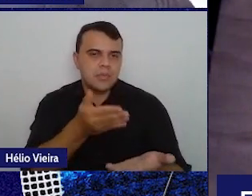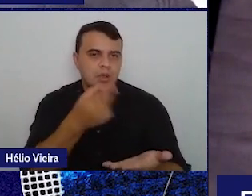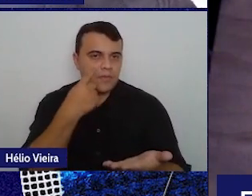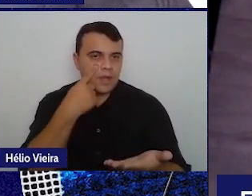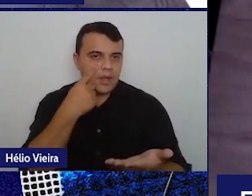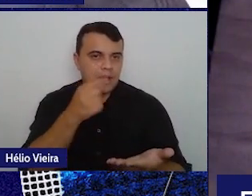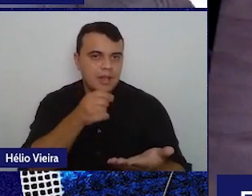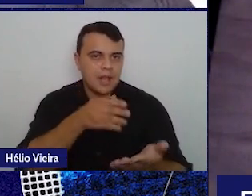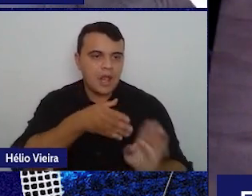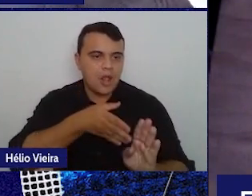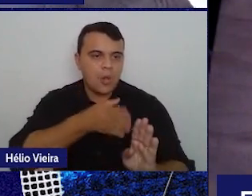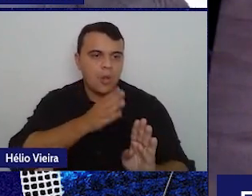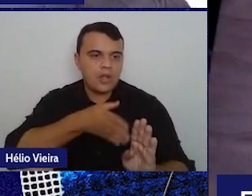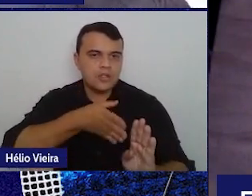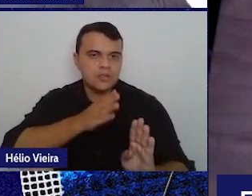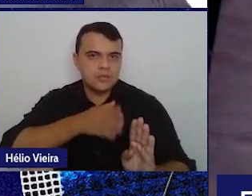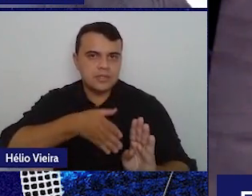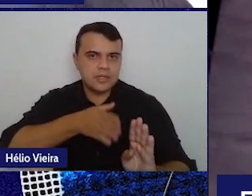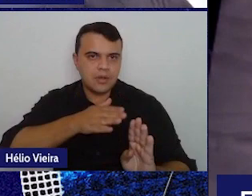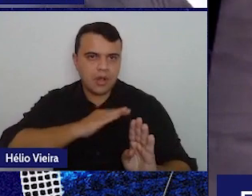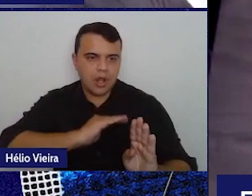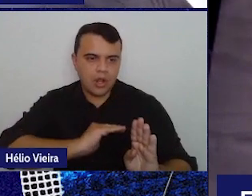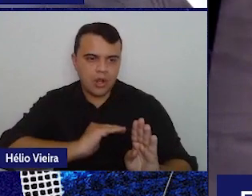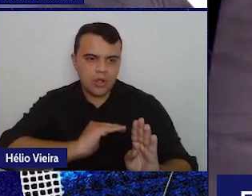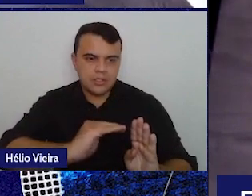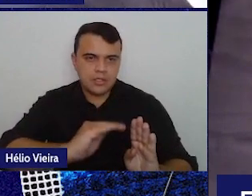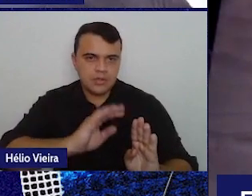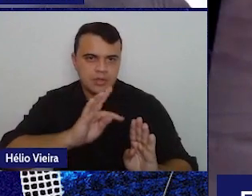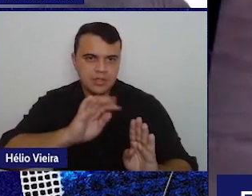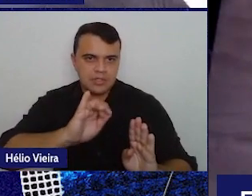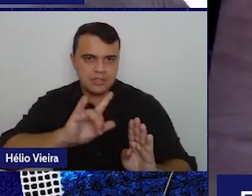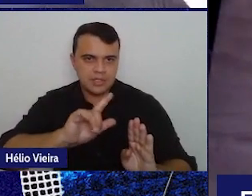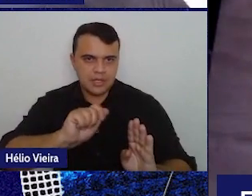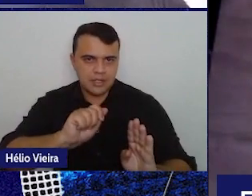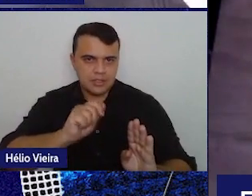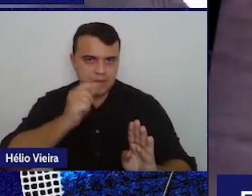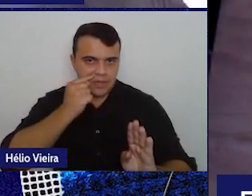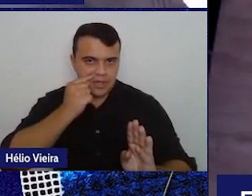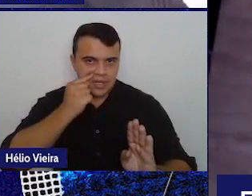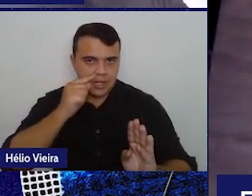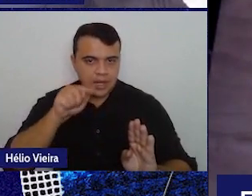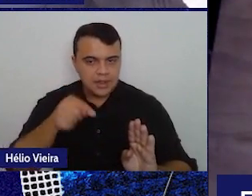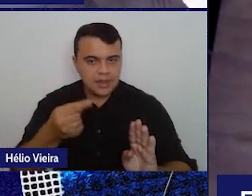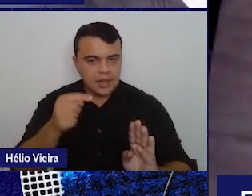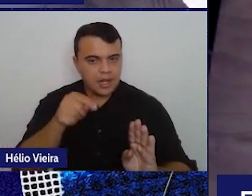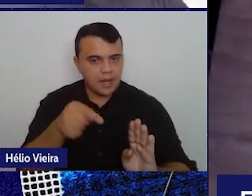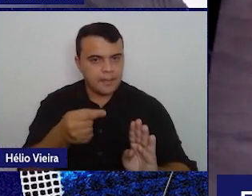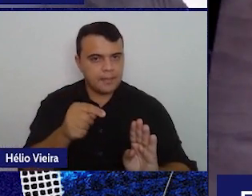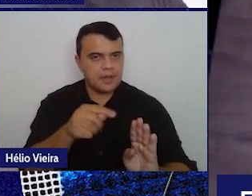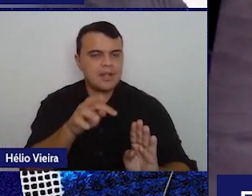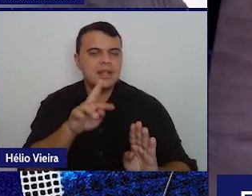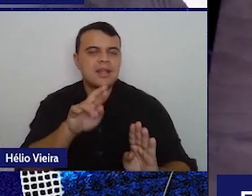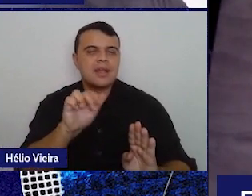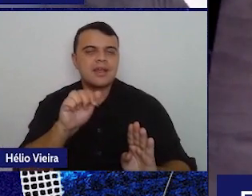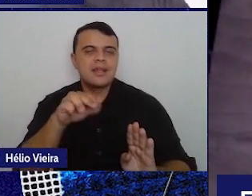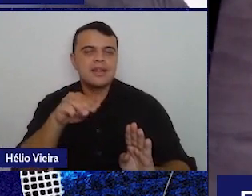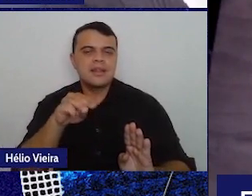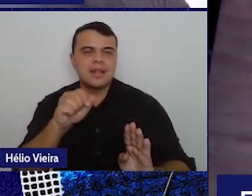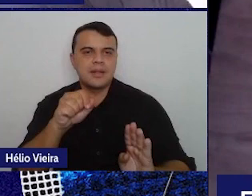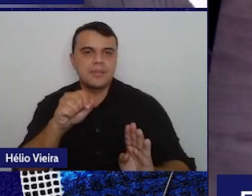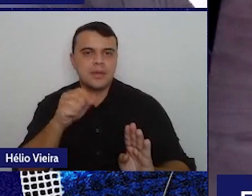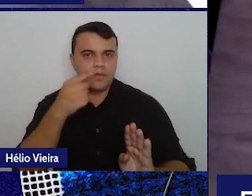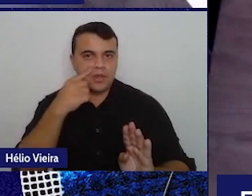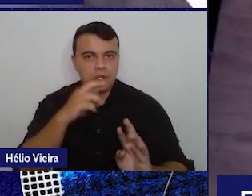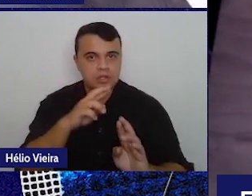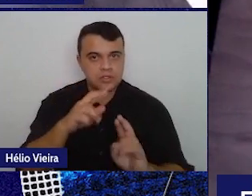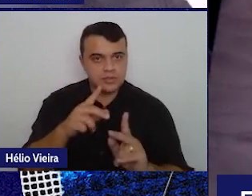na horizontal na tecelagem. E o fio da trama é o que vem... Não, ao